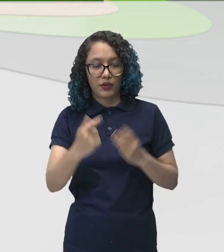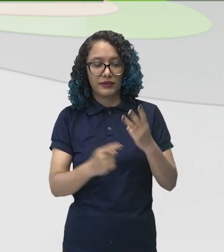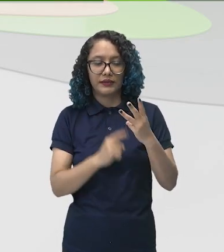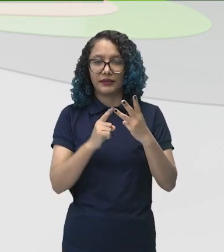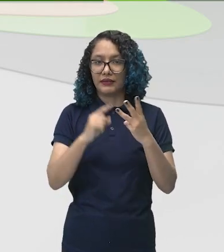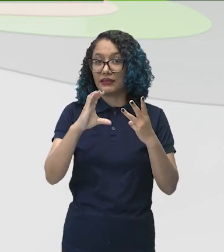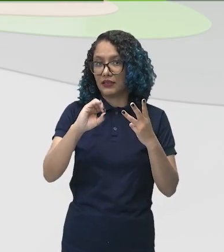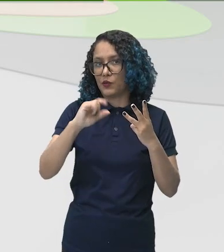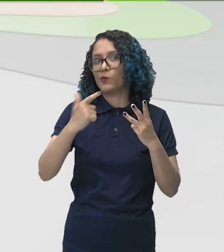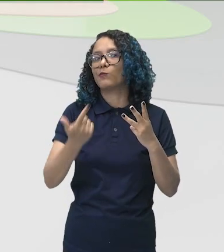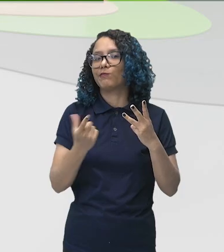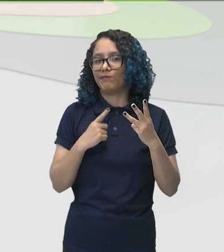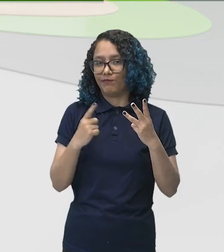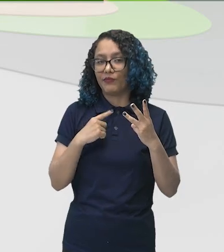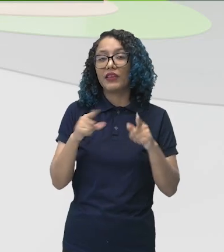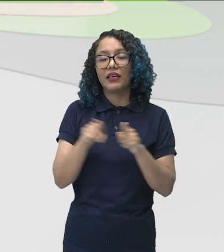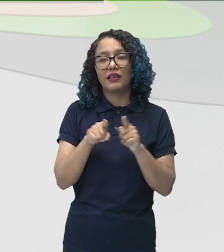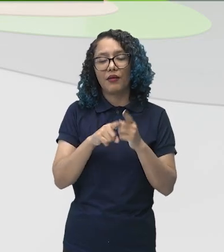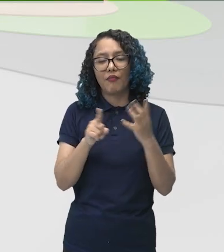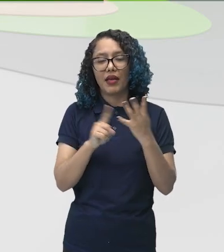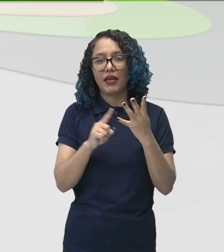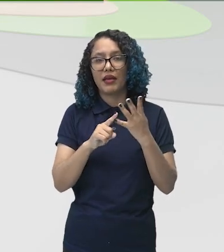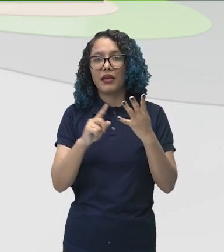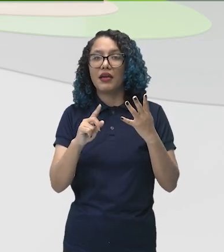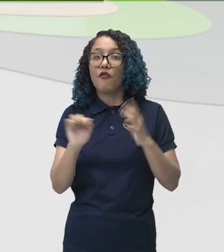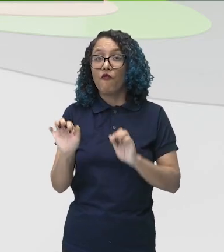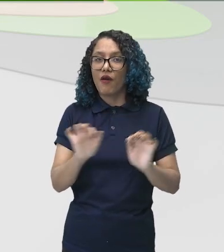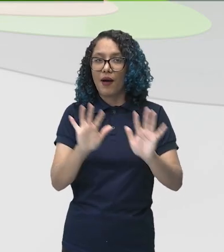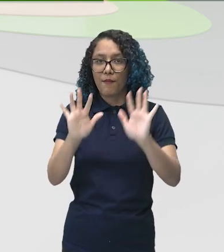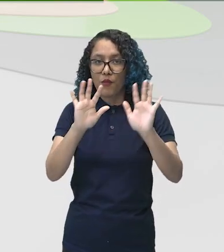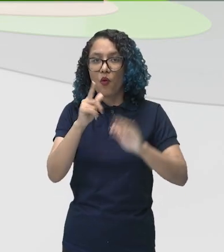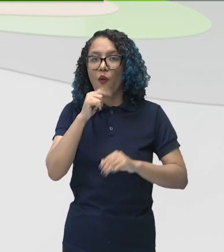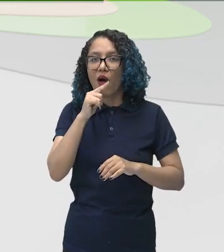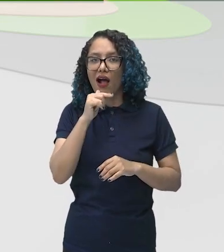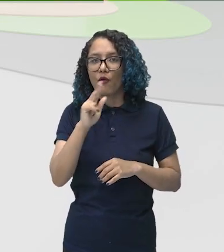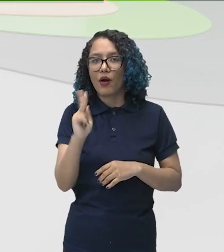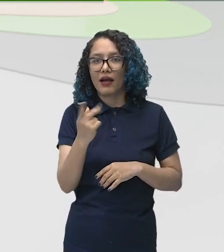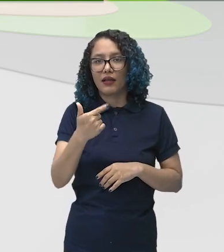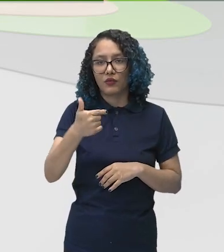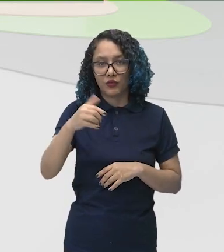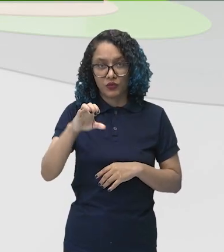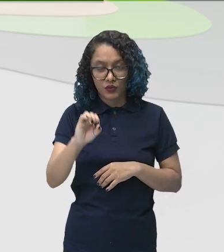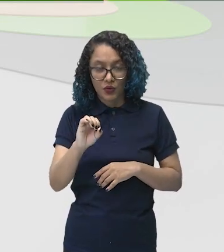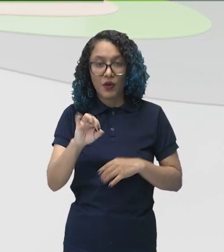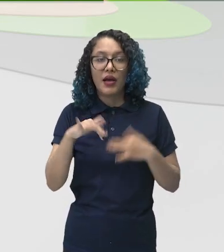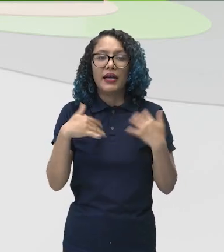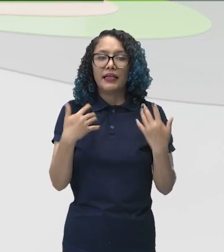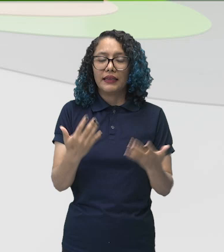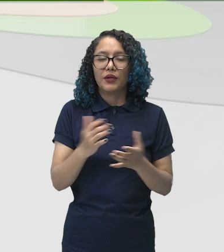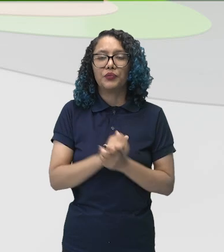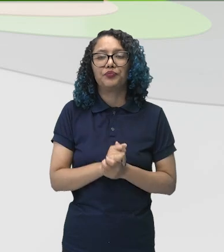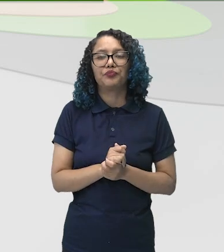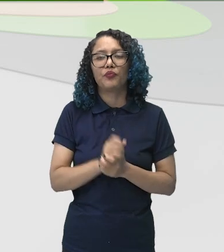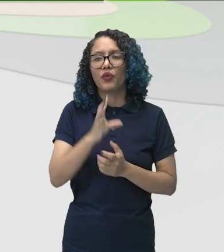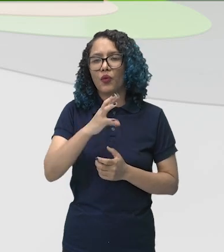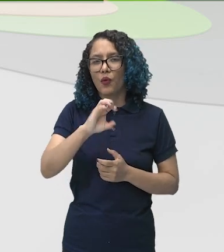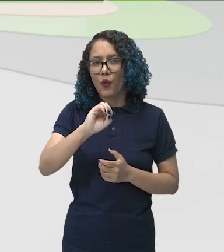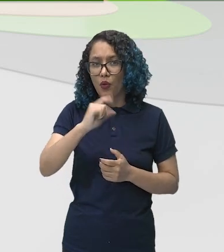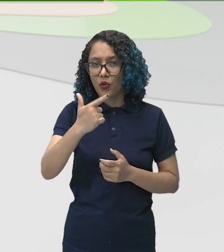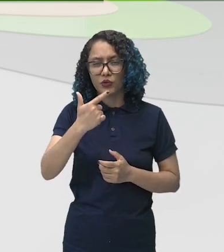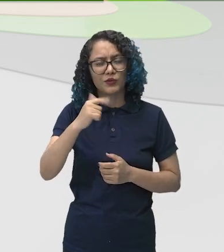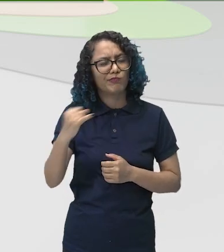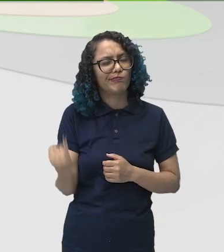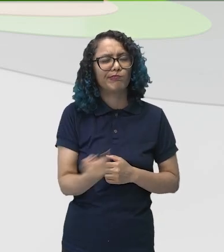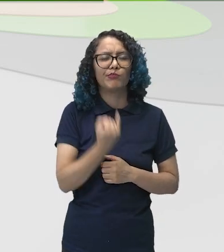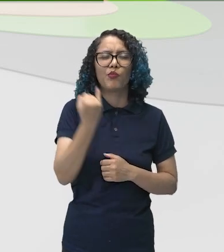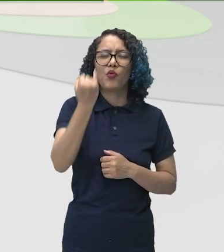carbono e o vapor d'água. Além disso, o oxigênio, ele é vital para a respiração dos